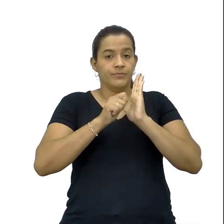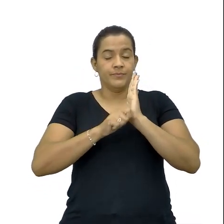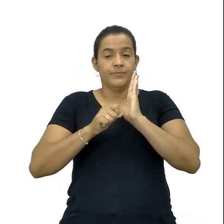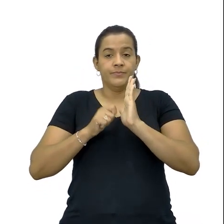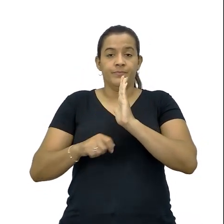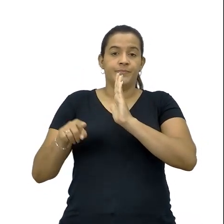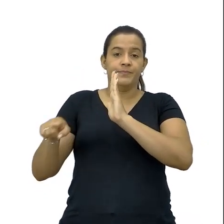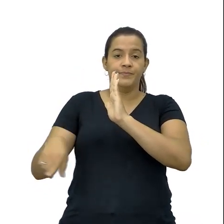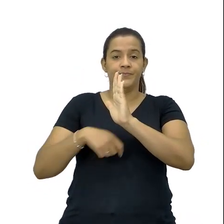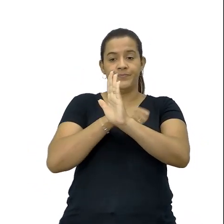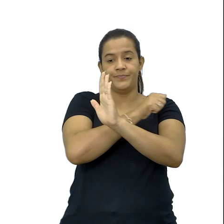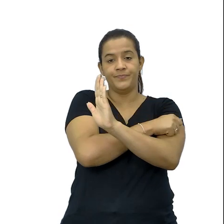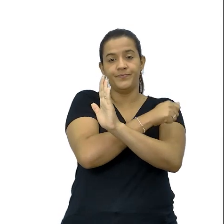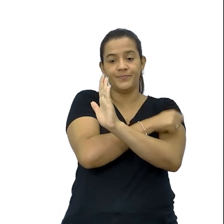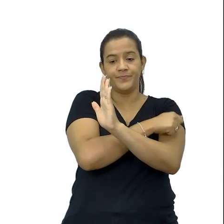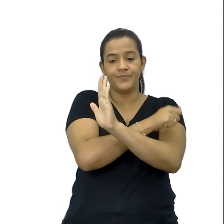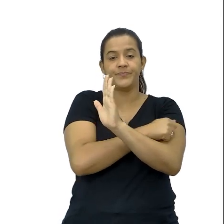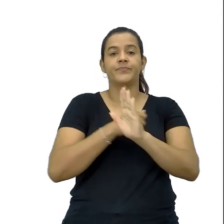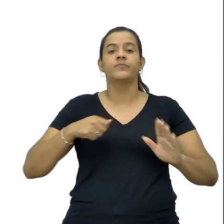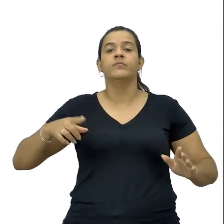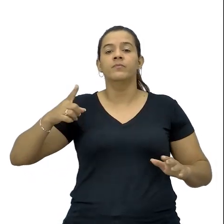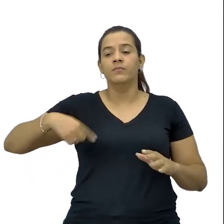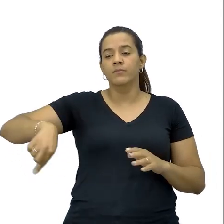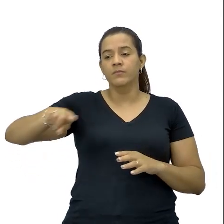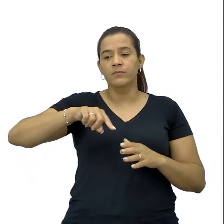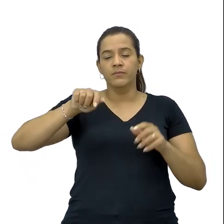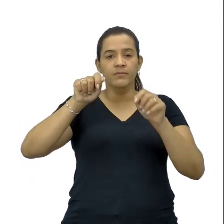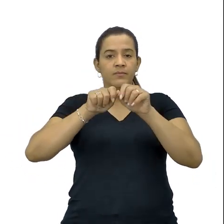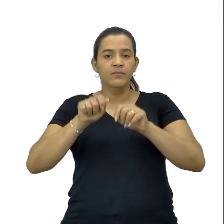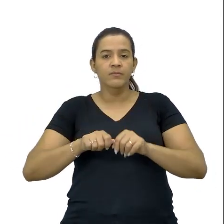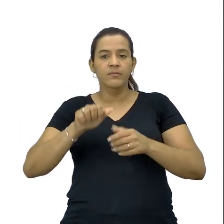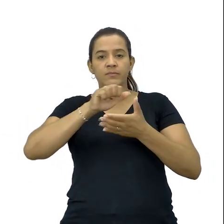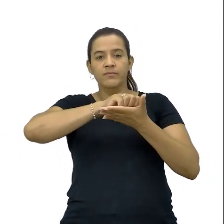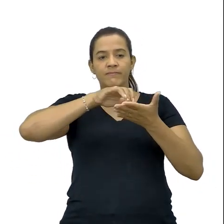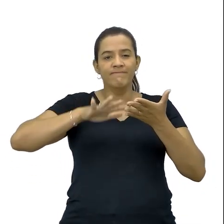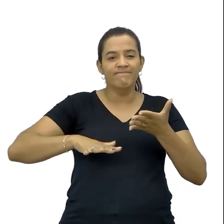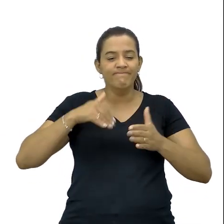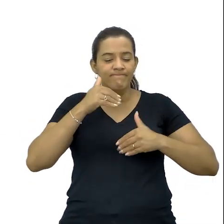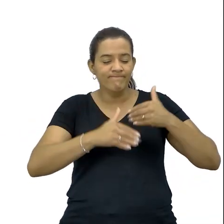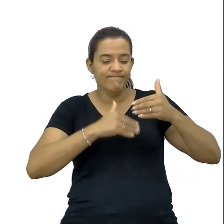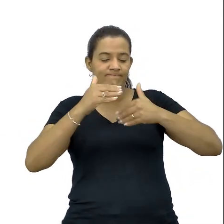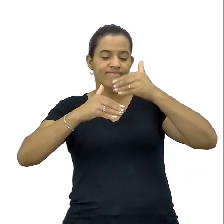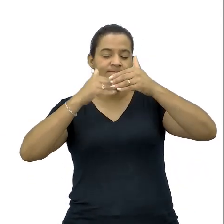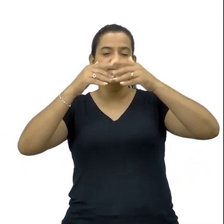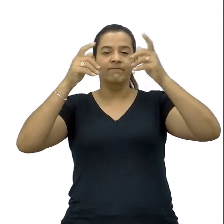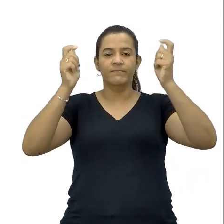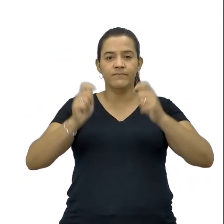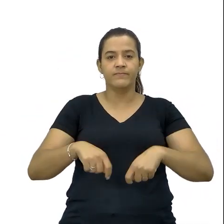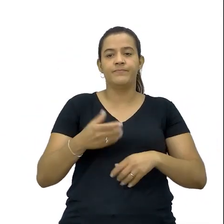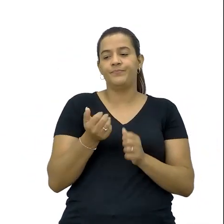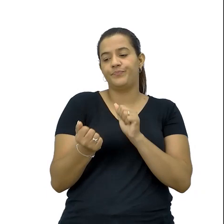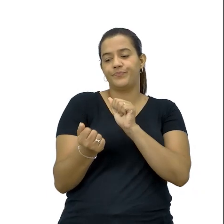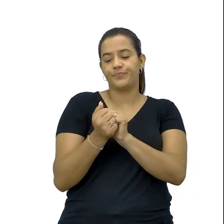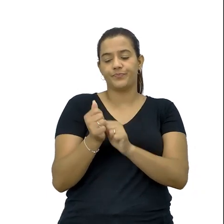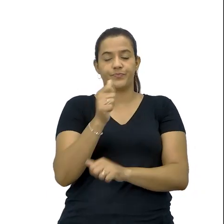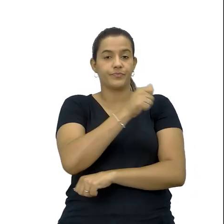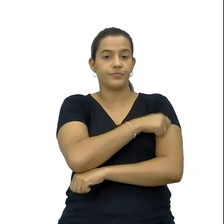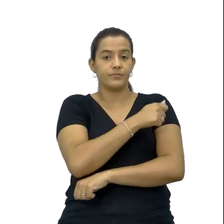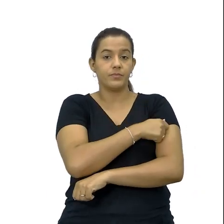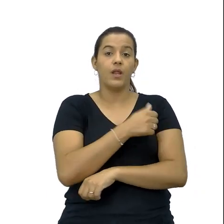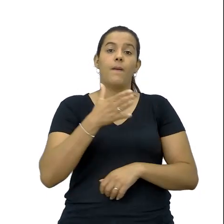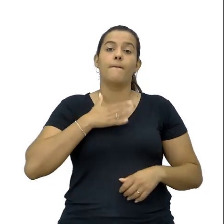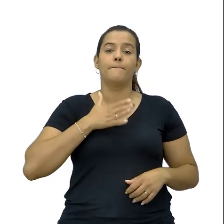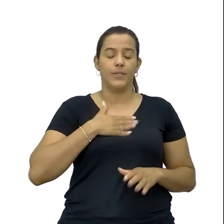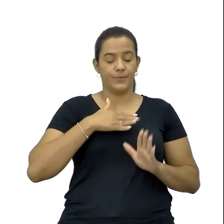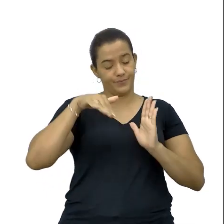os estudantes, para eles fazerem as atividades ou aquele projeto que eu estou desenvolvendo com os estudantes.